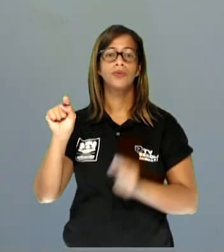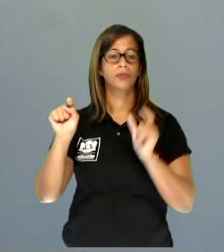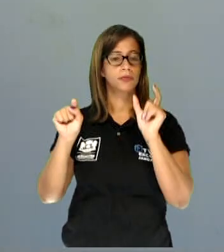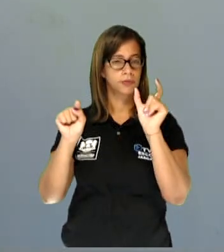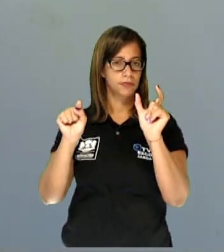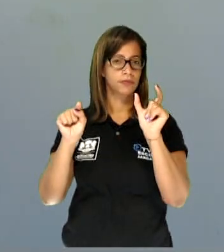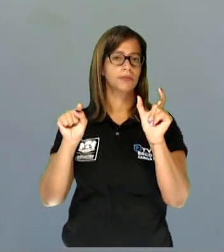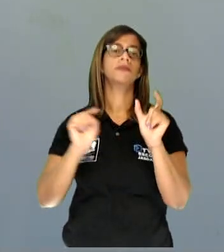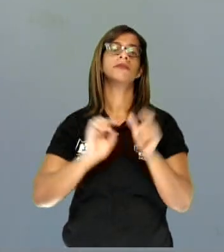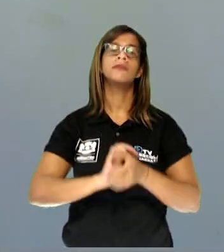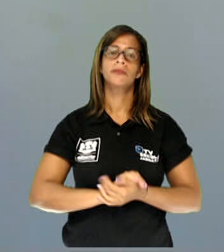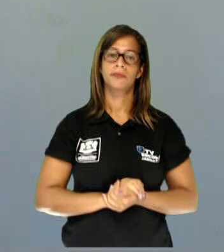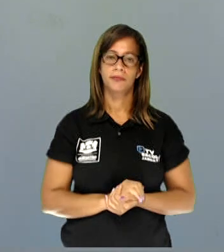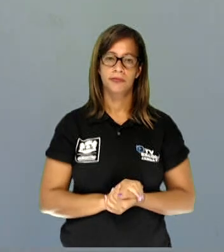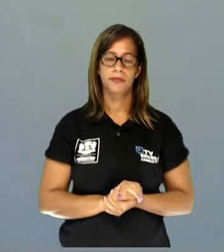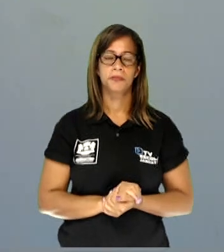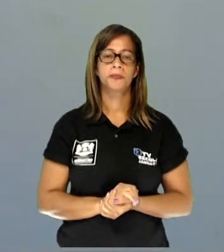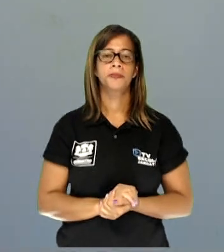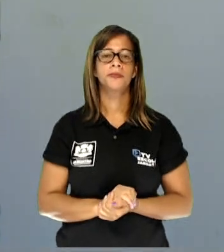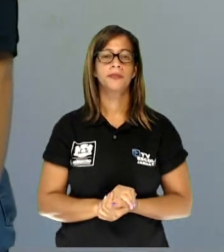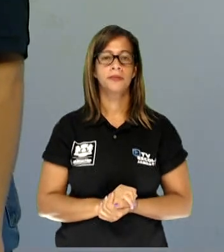bom?